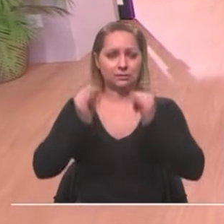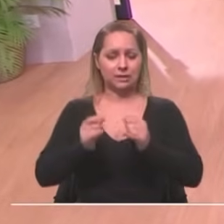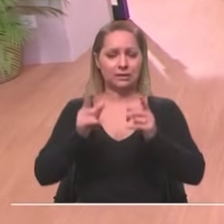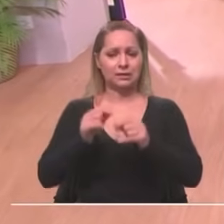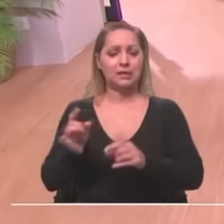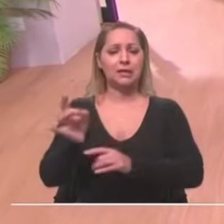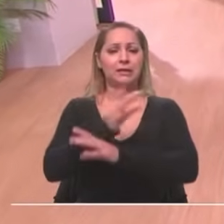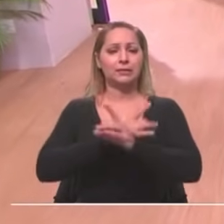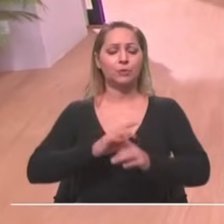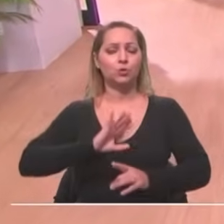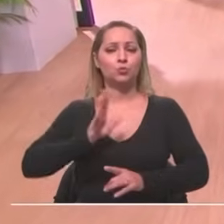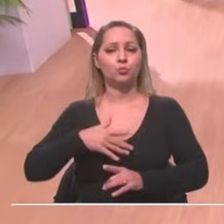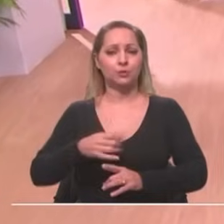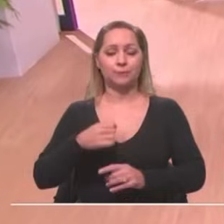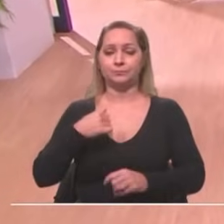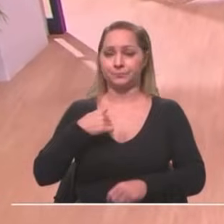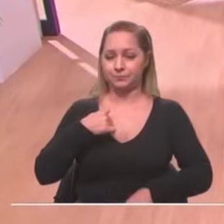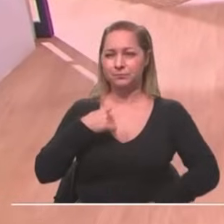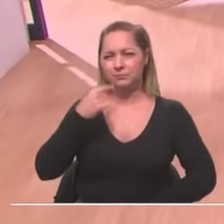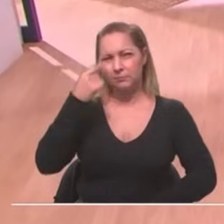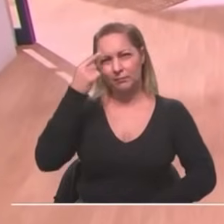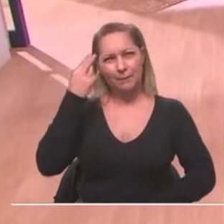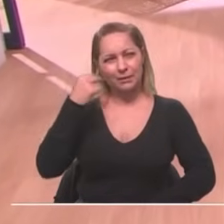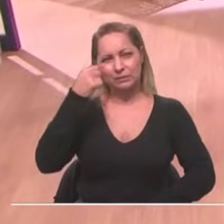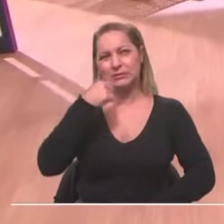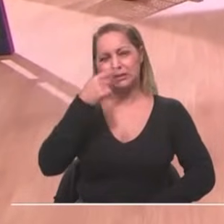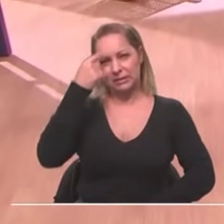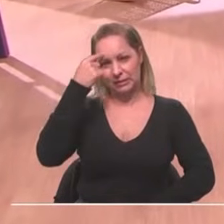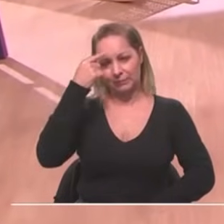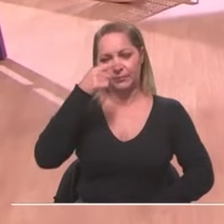de algumas modalidades. Aquilo que eu me lembro, no tempo de que eu fiz tropa,